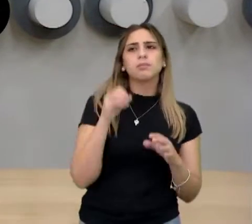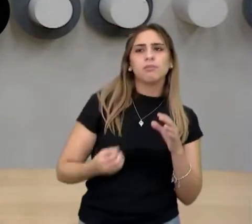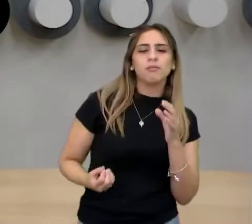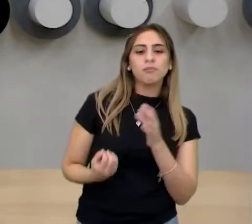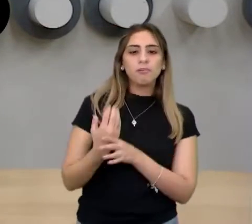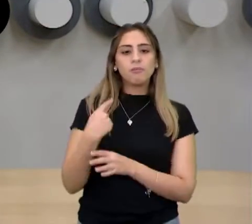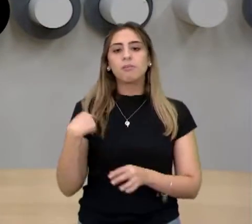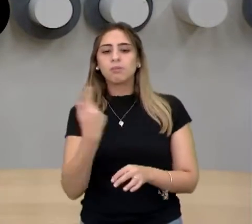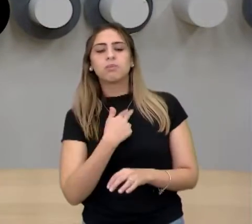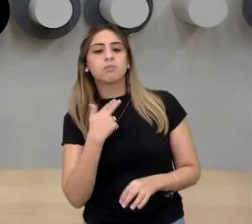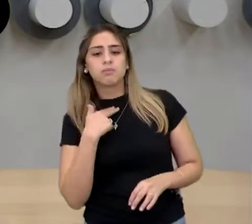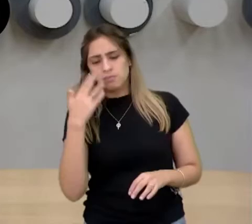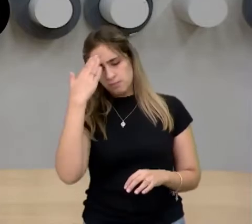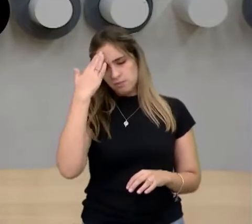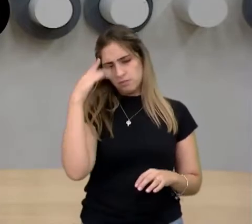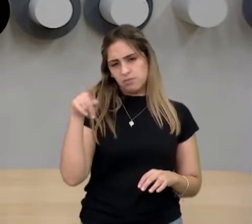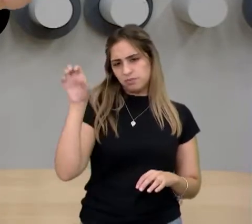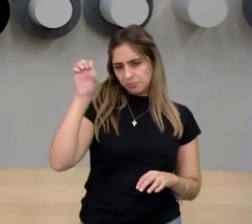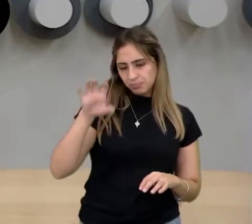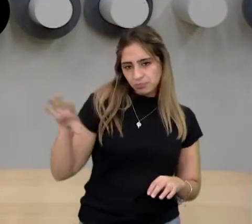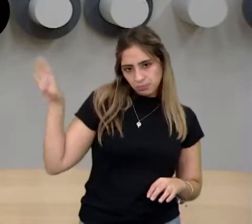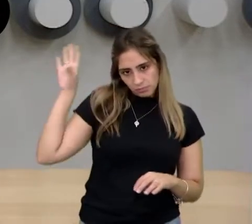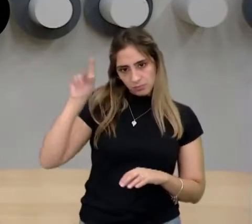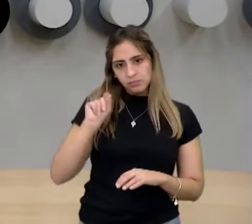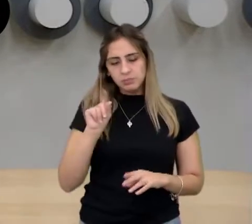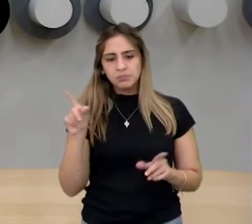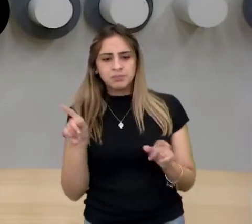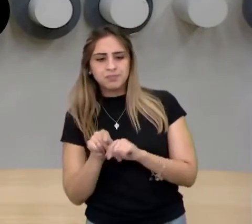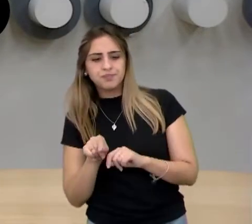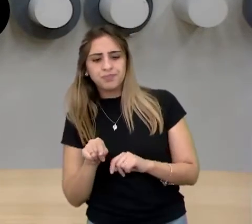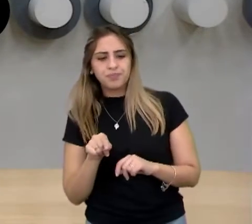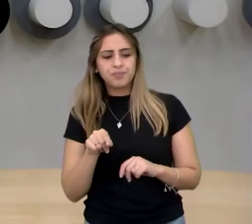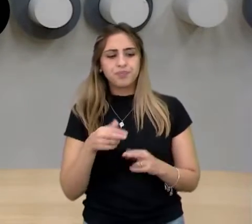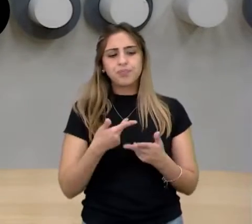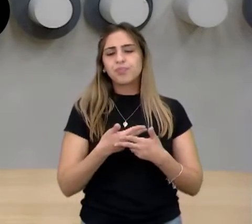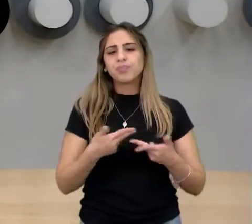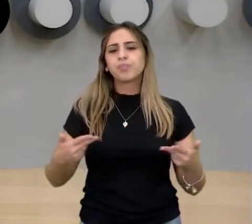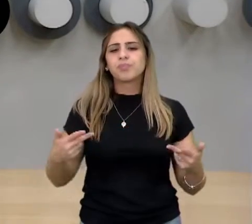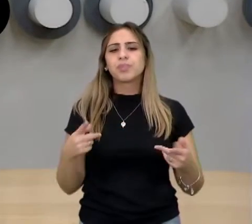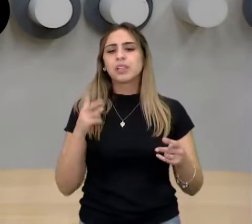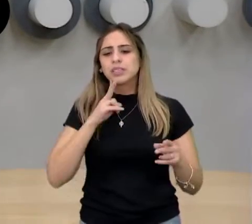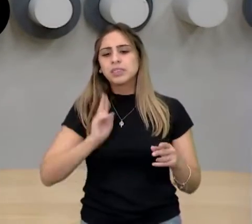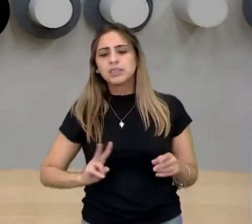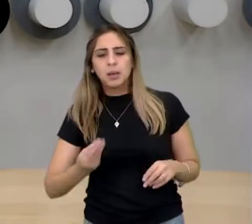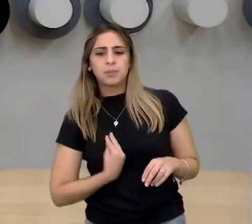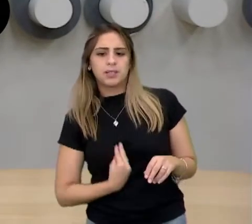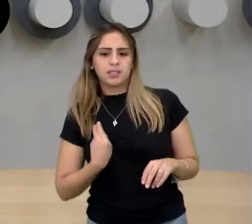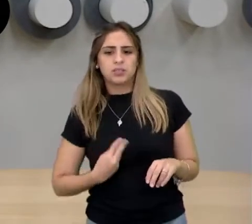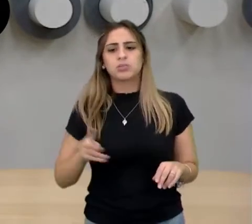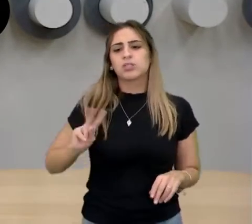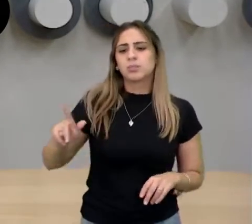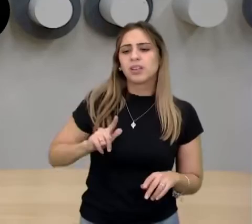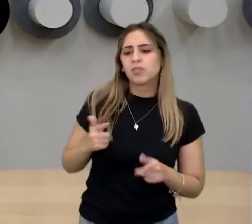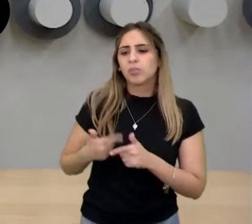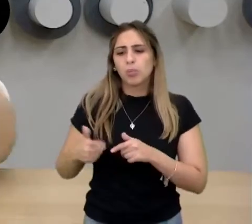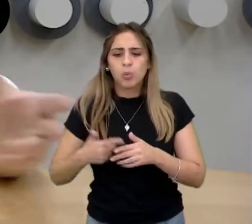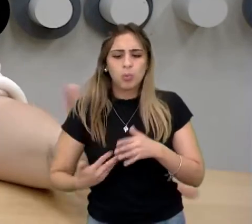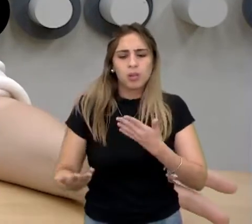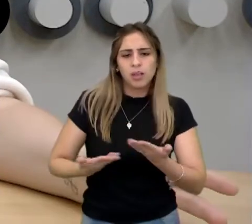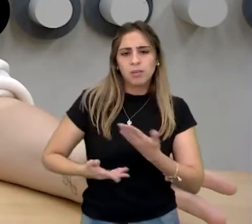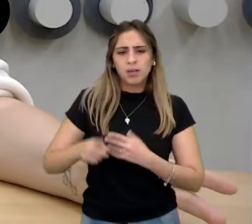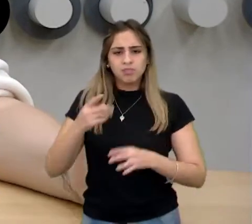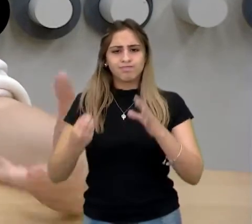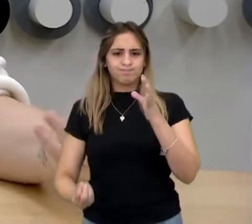a gente não pode entender que o Estado seja um ente, digamos assim, que sempre existiu. Houve um dado momento em que ele